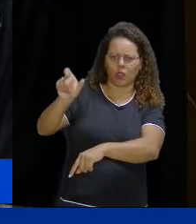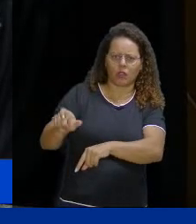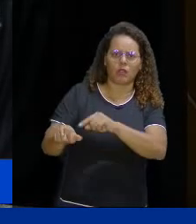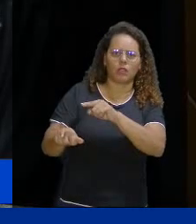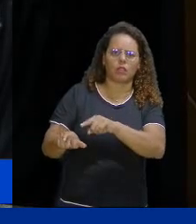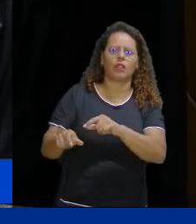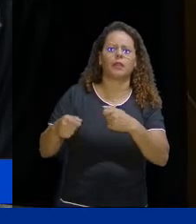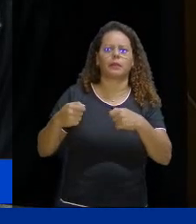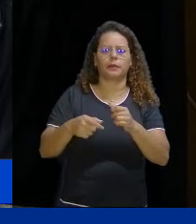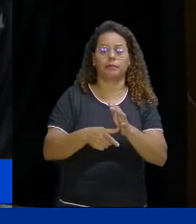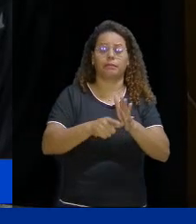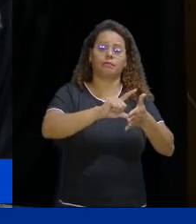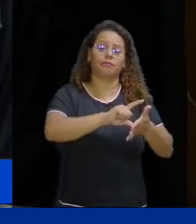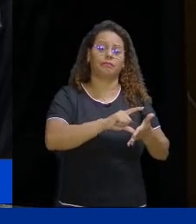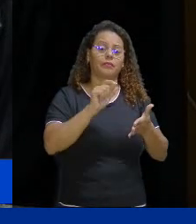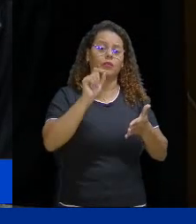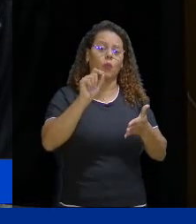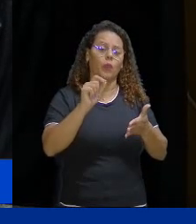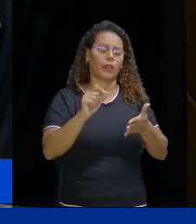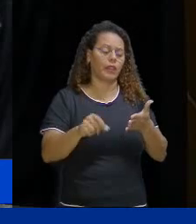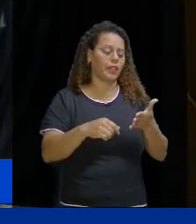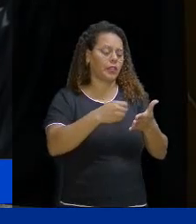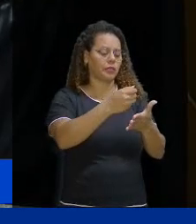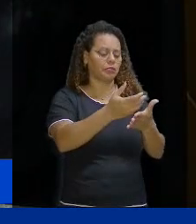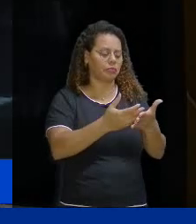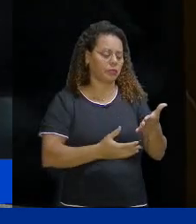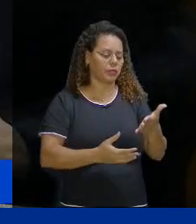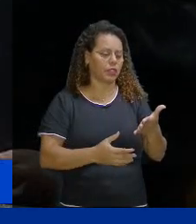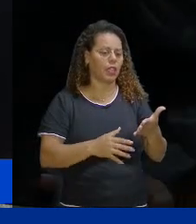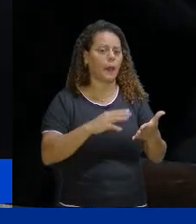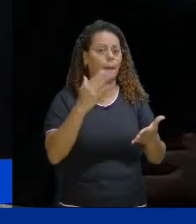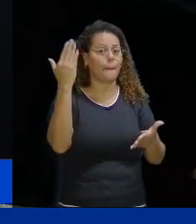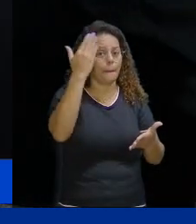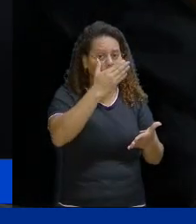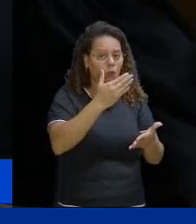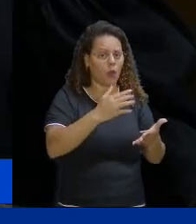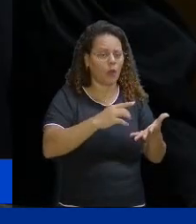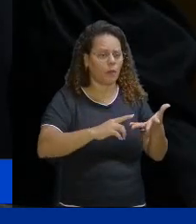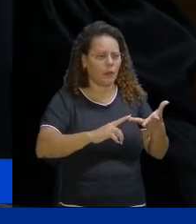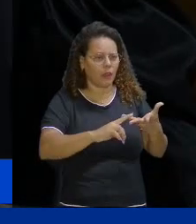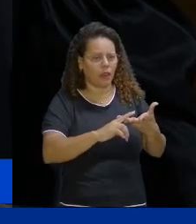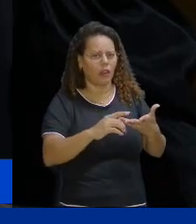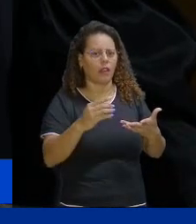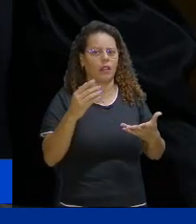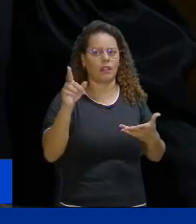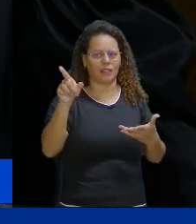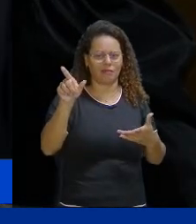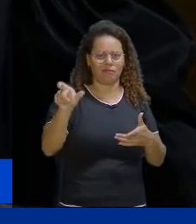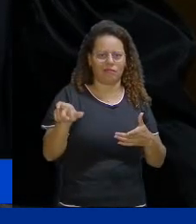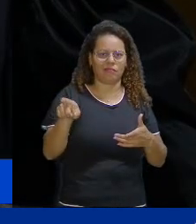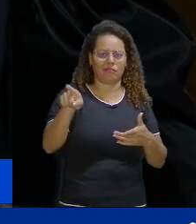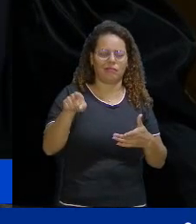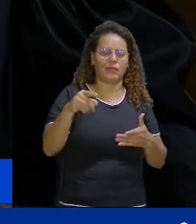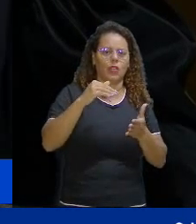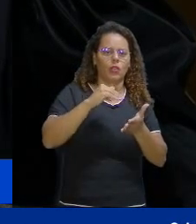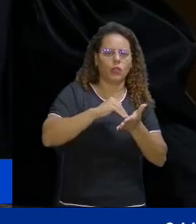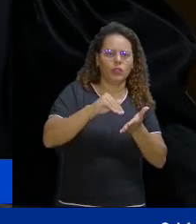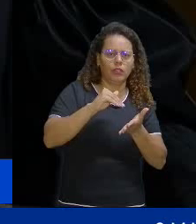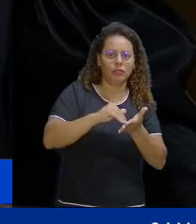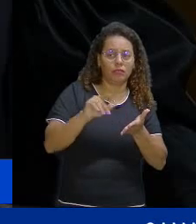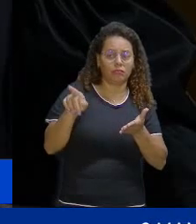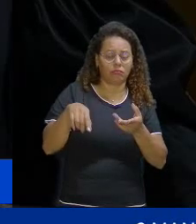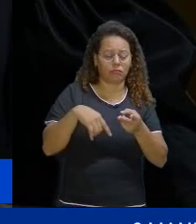de forma antecipada, e que a busca e apreensão de documentos e do celular do secretário devem observar o princípio